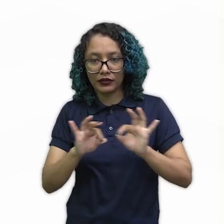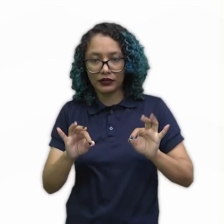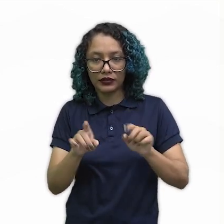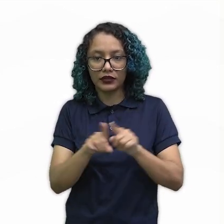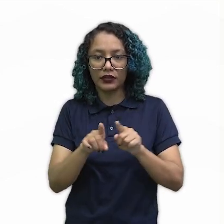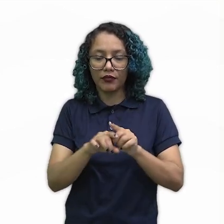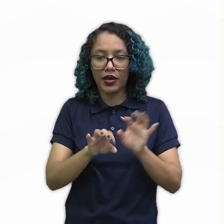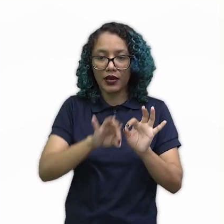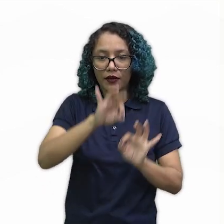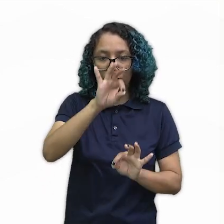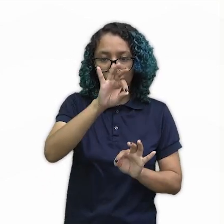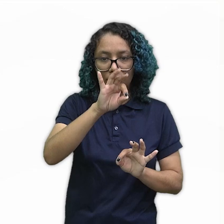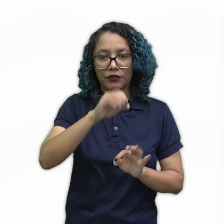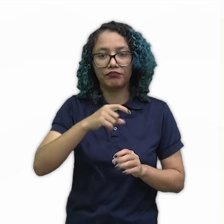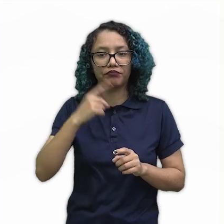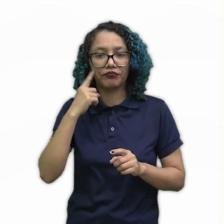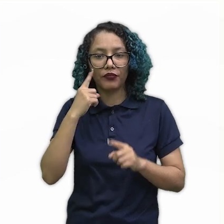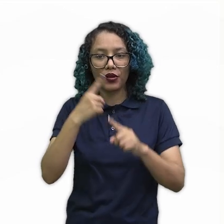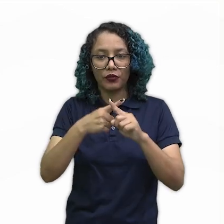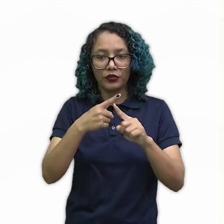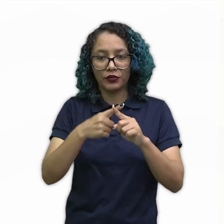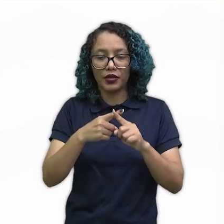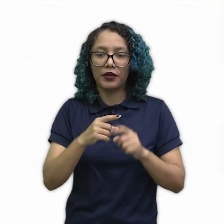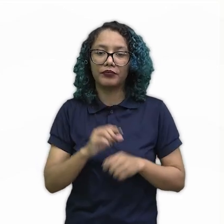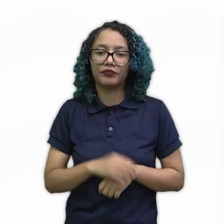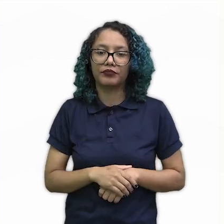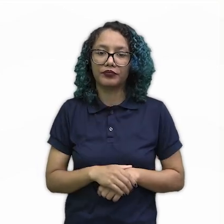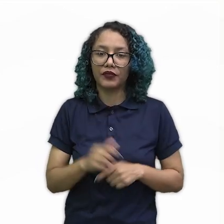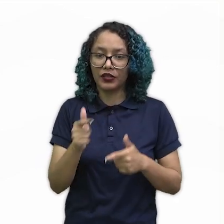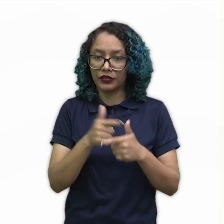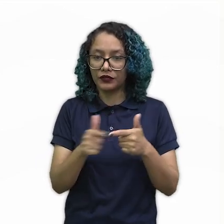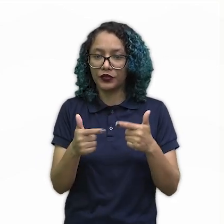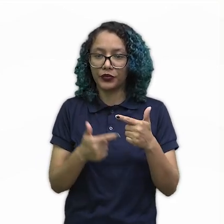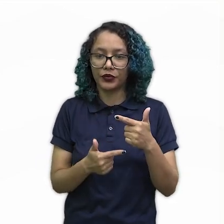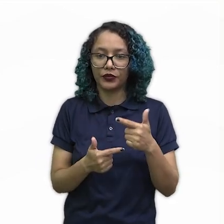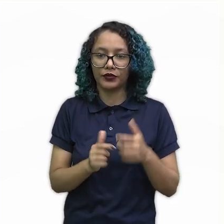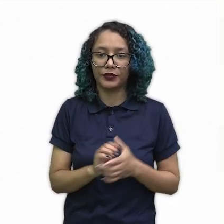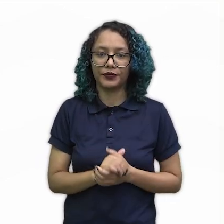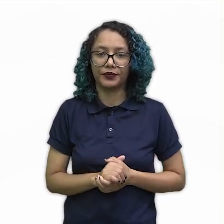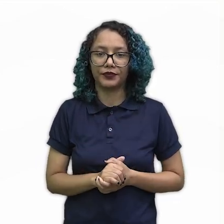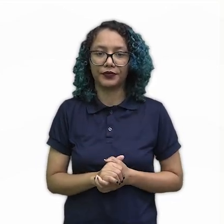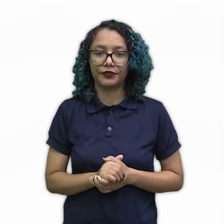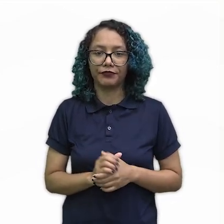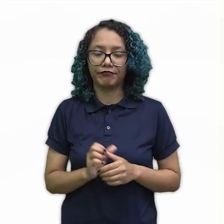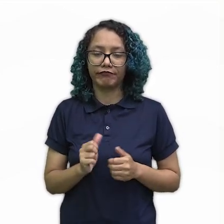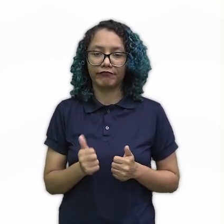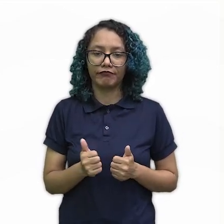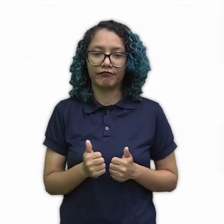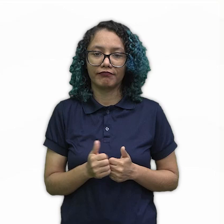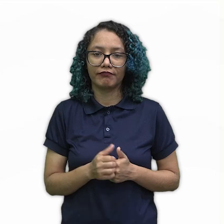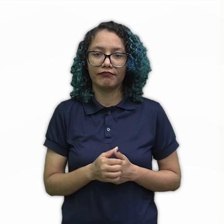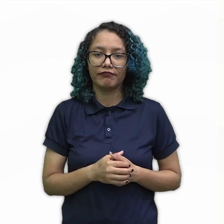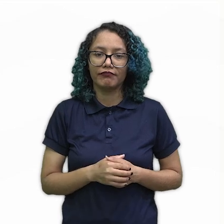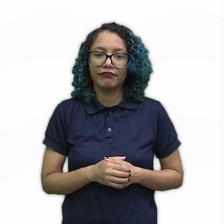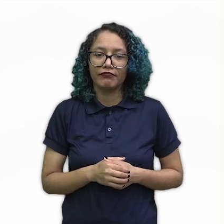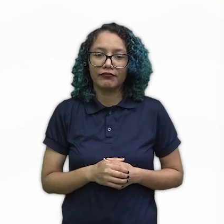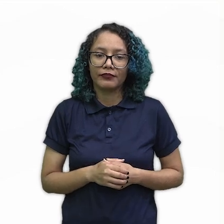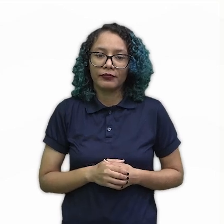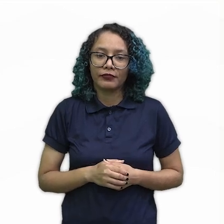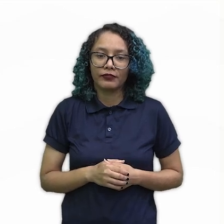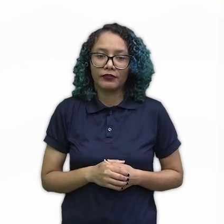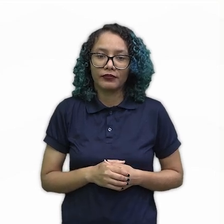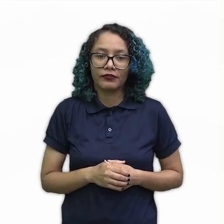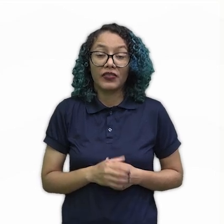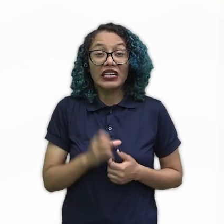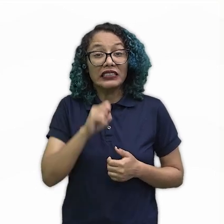multiplicar base vezes a altura, que eu chamo de H, e divide isso por 2, tá certo? Se